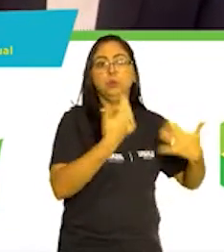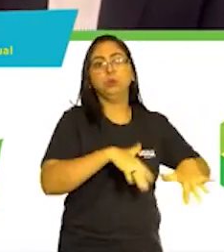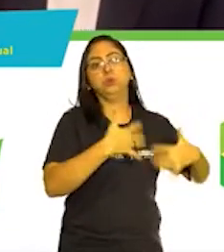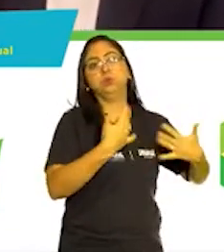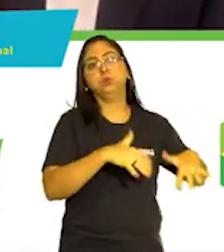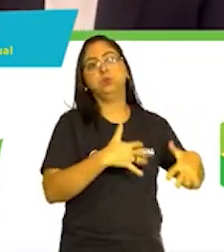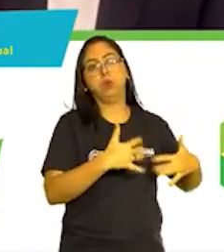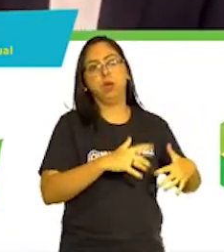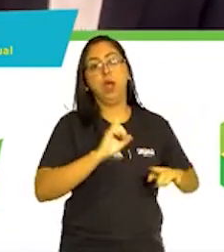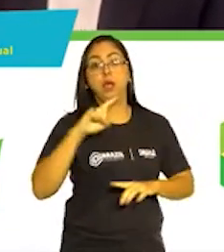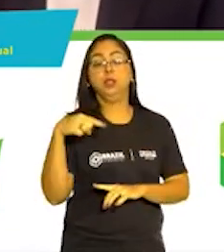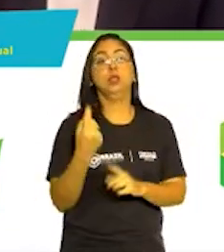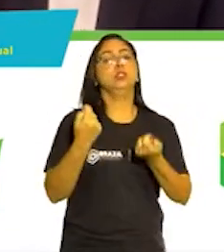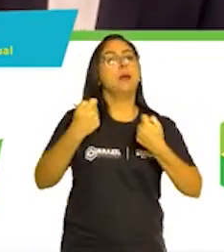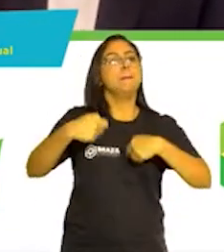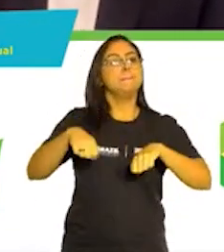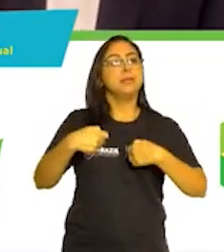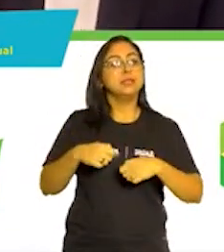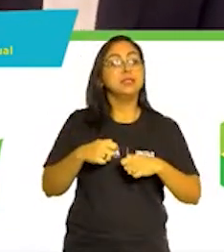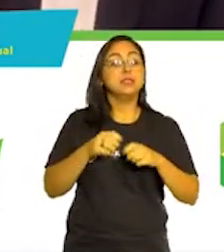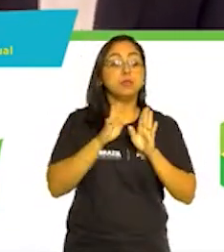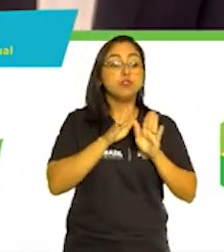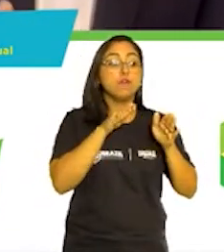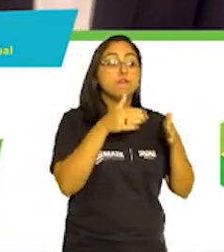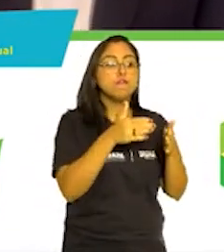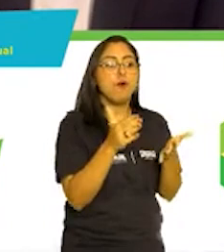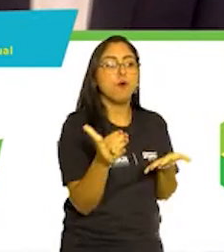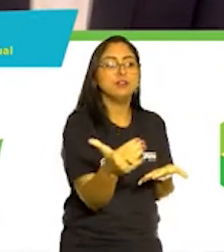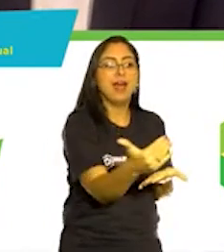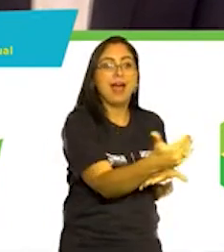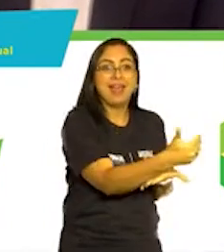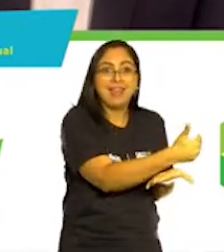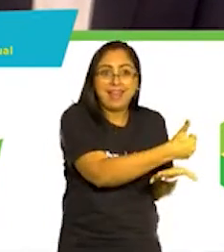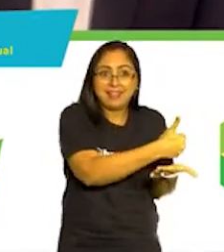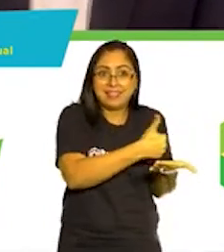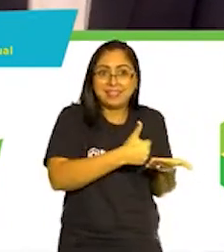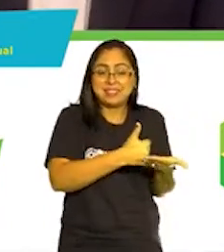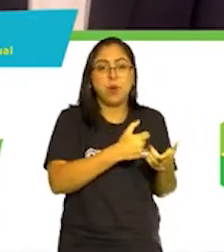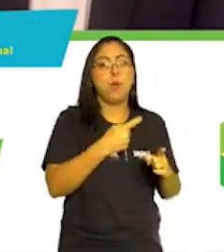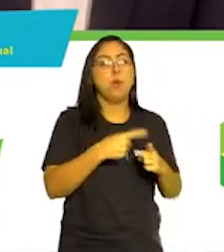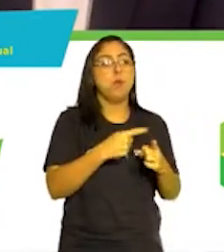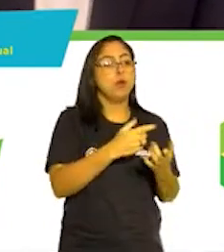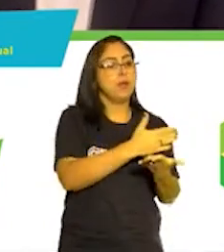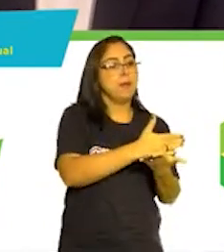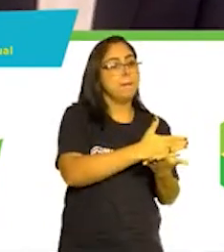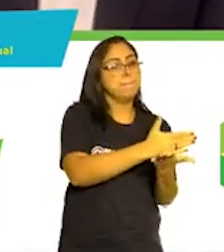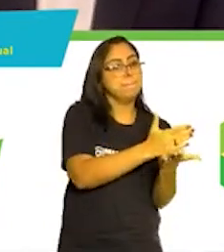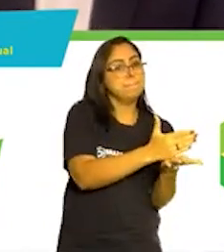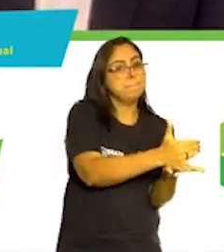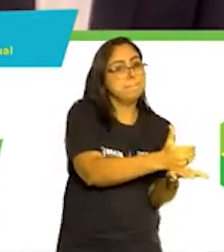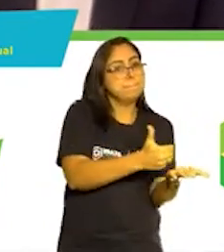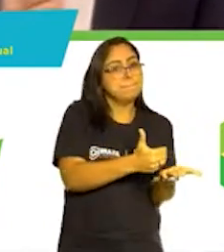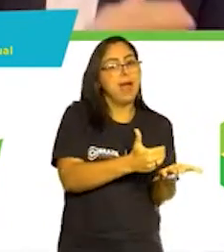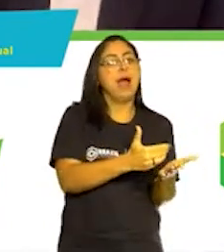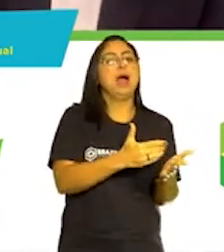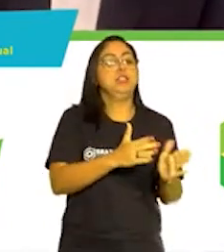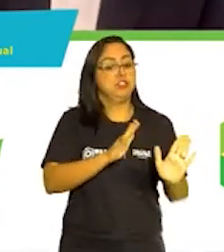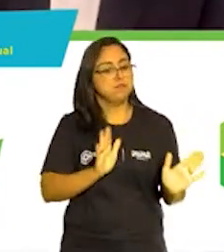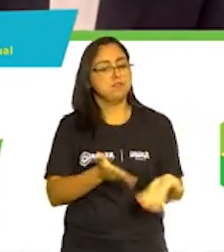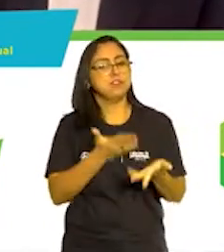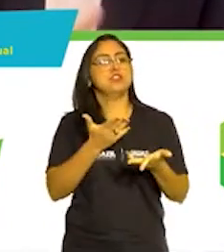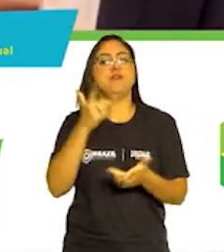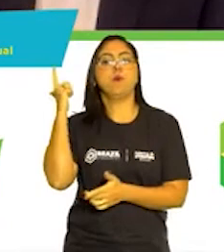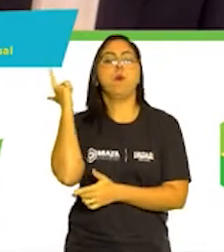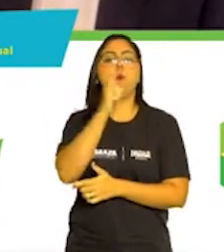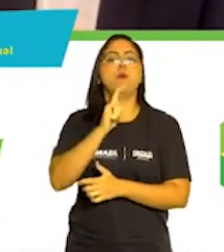a gente vai precisar da contribuição da arrecadação, parte da arrecadação a gente vai recuperar quando voltar a crescer. Porque no ano